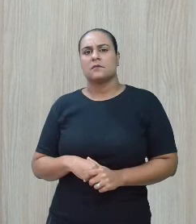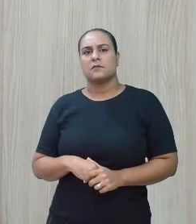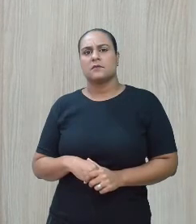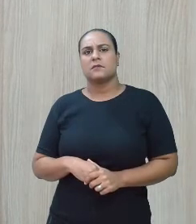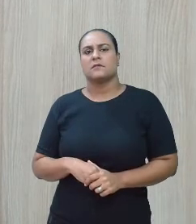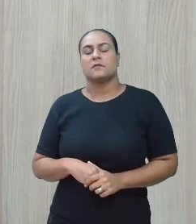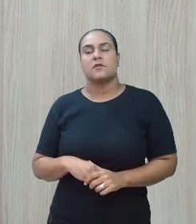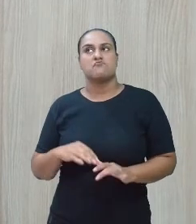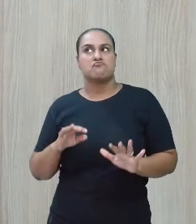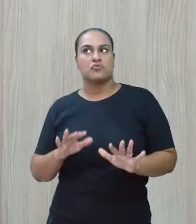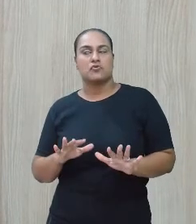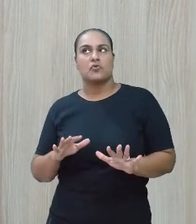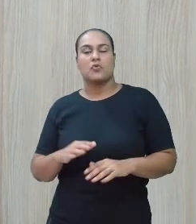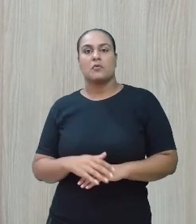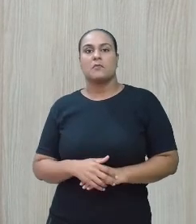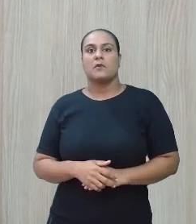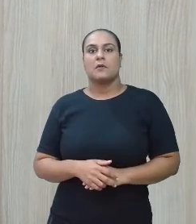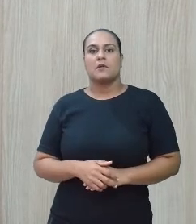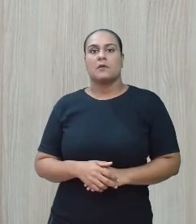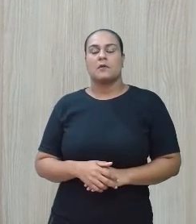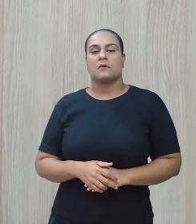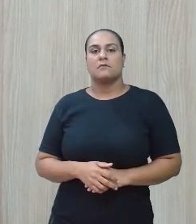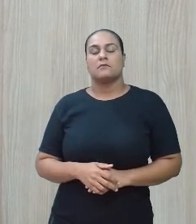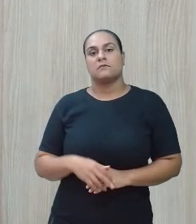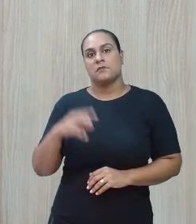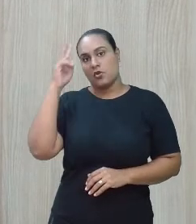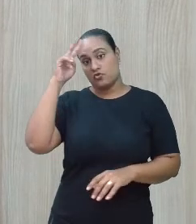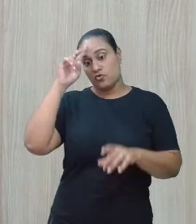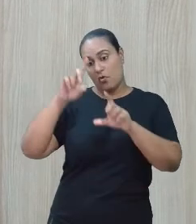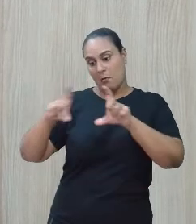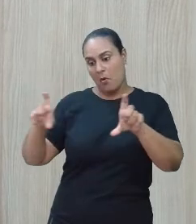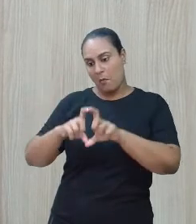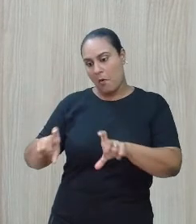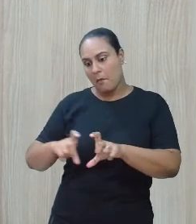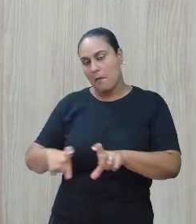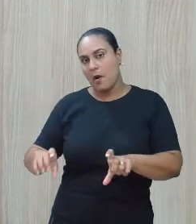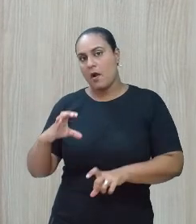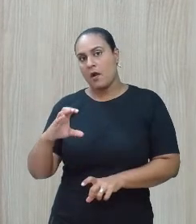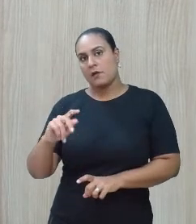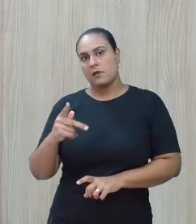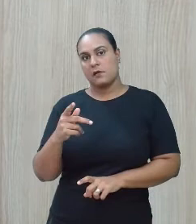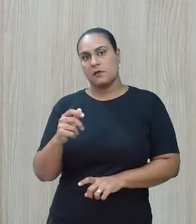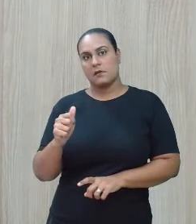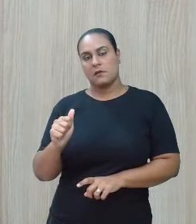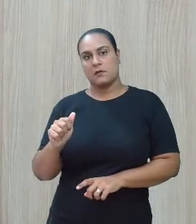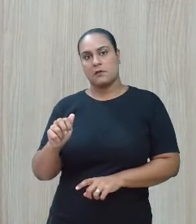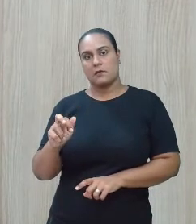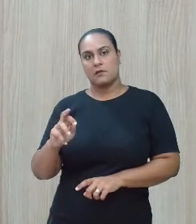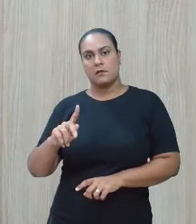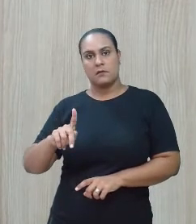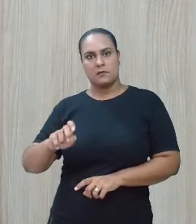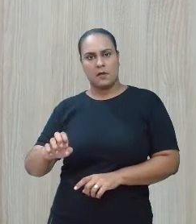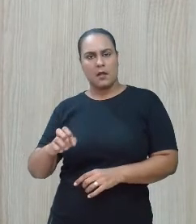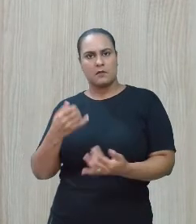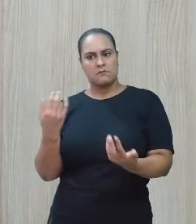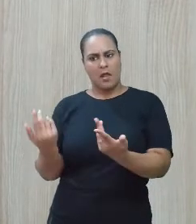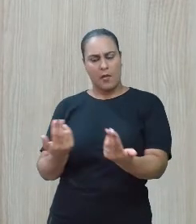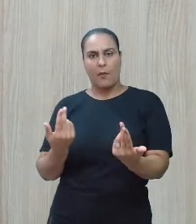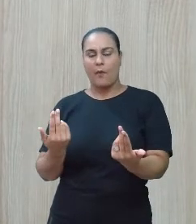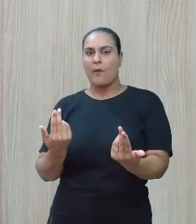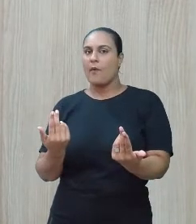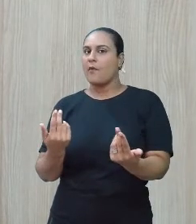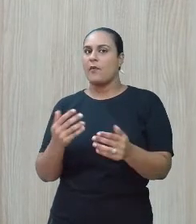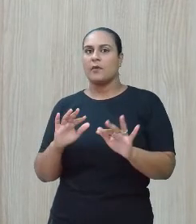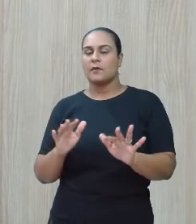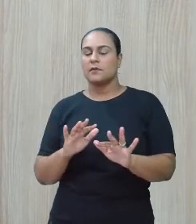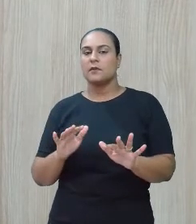as histórias em quadrinhos eram a mesma coisa, né? Então ele acertou, aí tem uma diferença grande, né? Porque a história em quadrinho